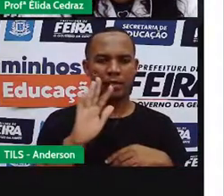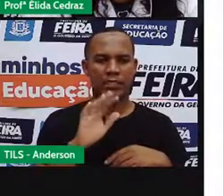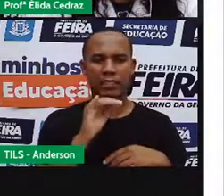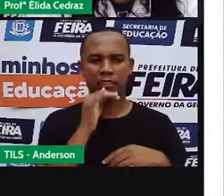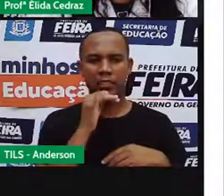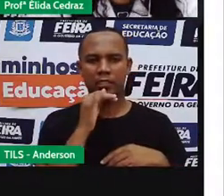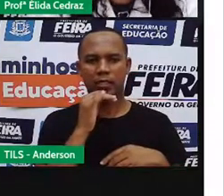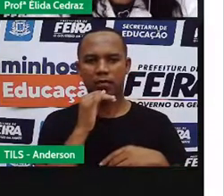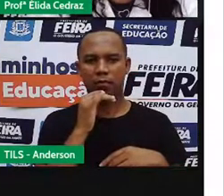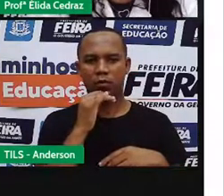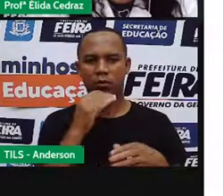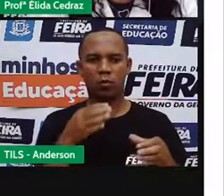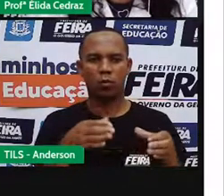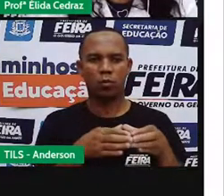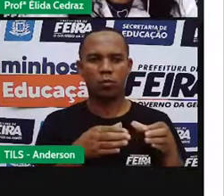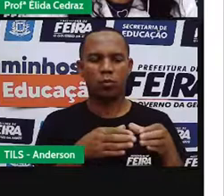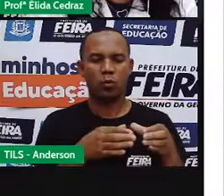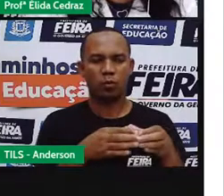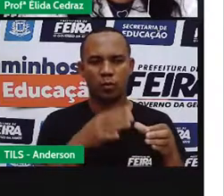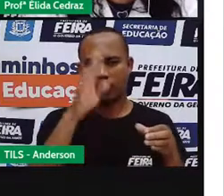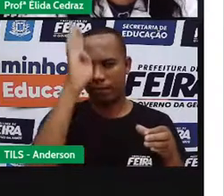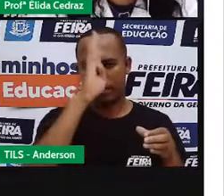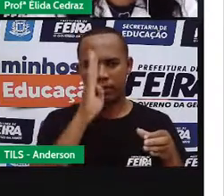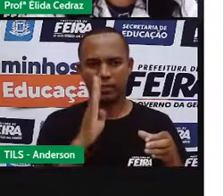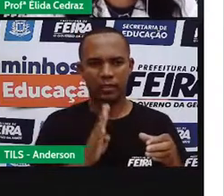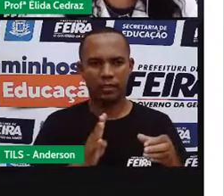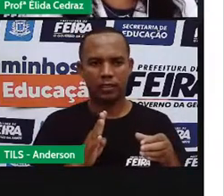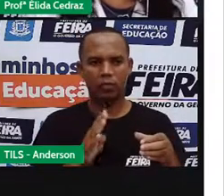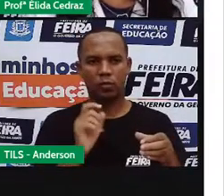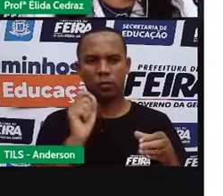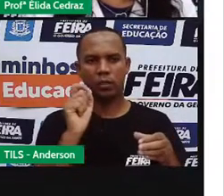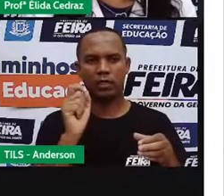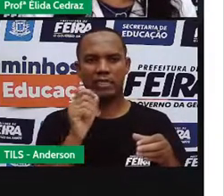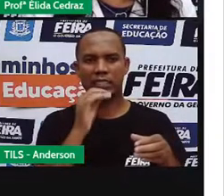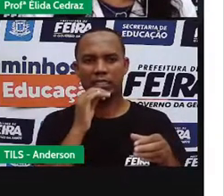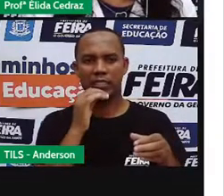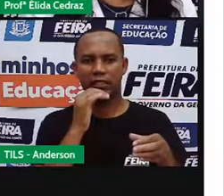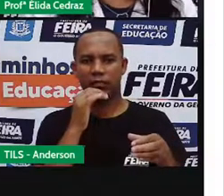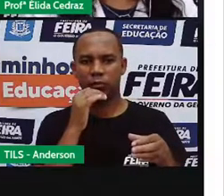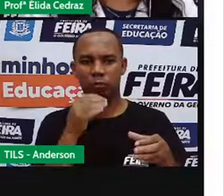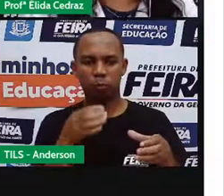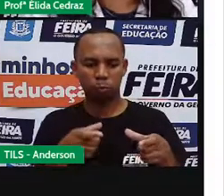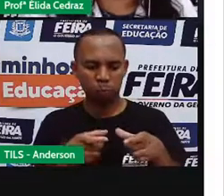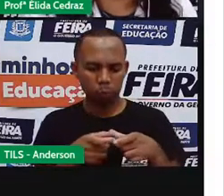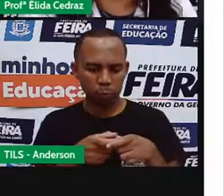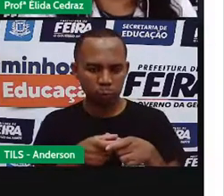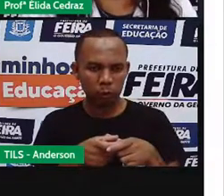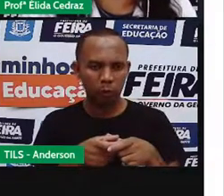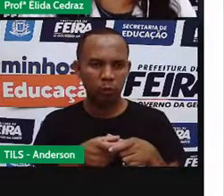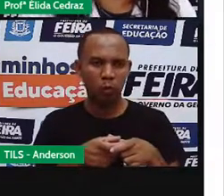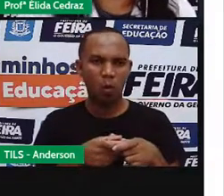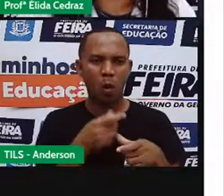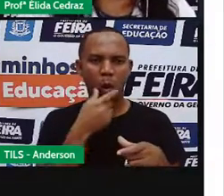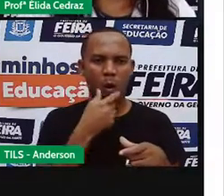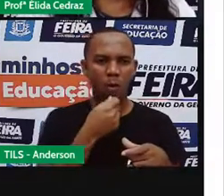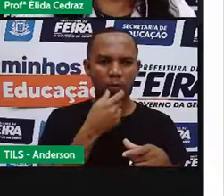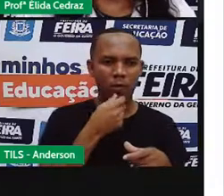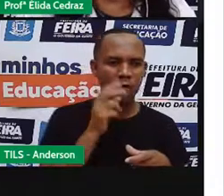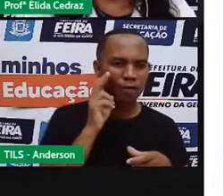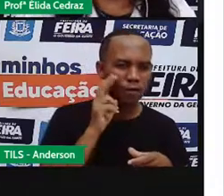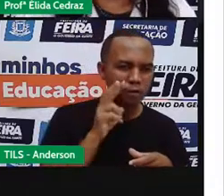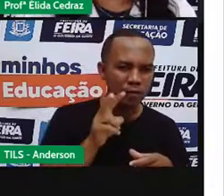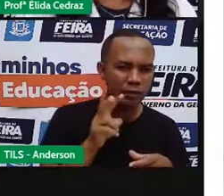colocou o exército brasileiro, junto com todos os residentes, numa posição de desvantagem. Quando o comandante viu que não ia